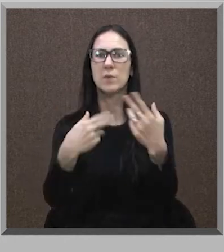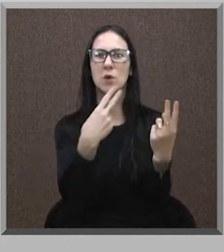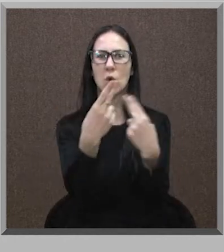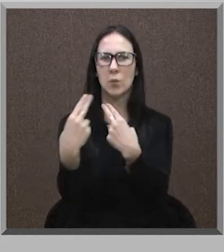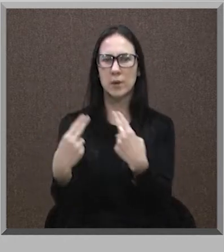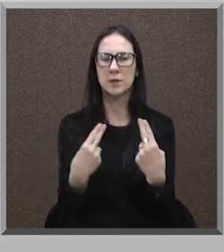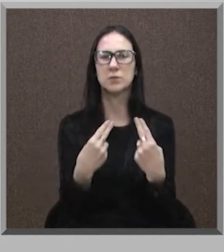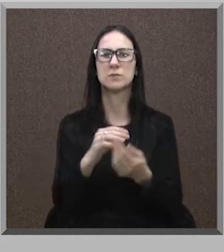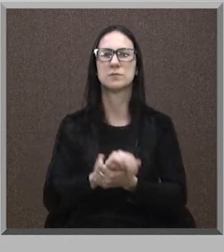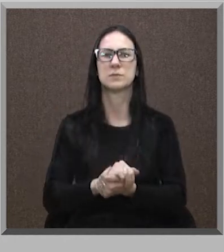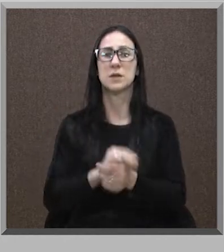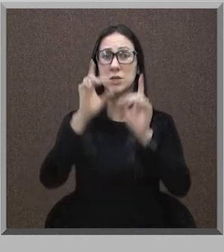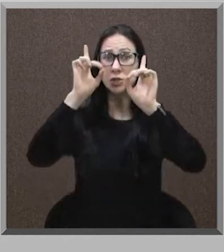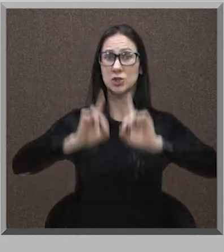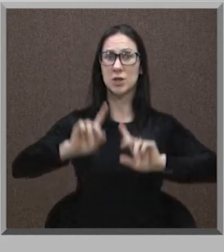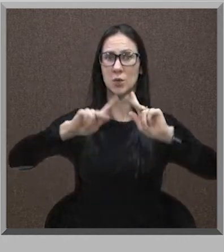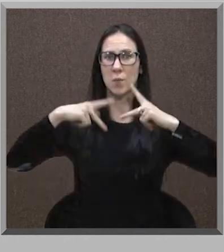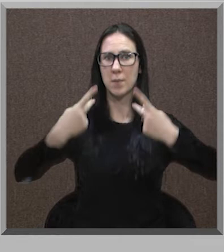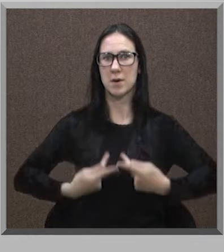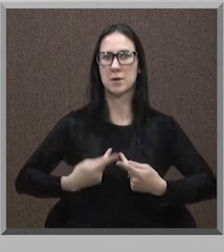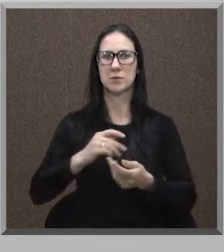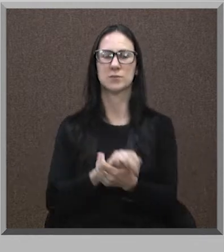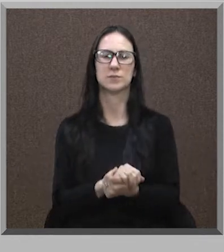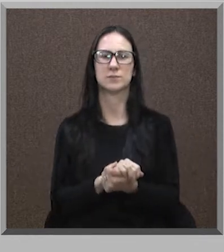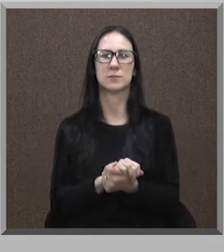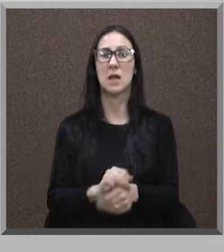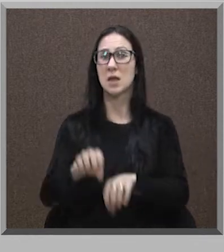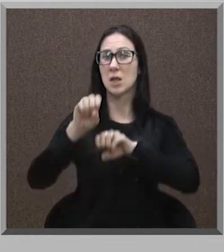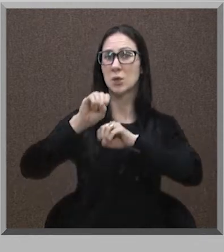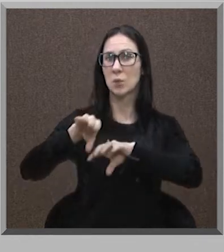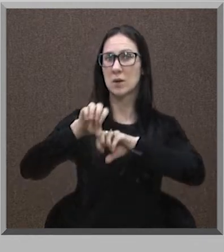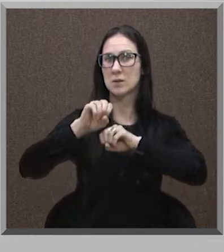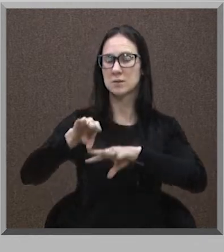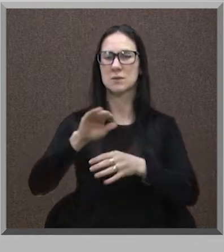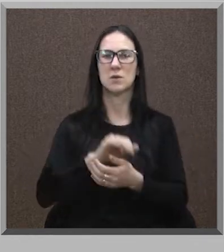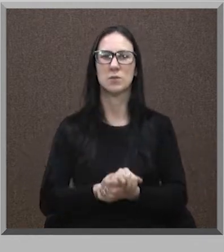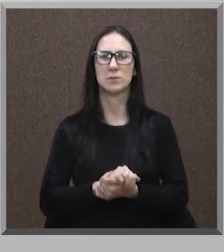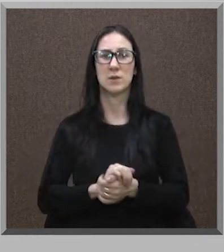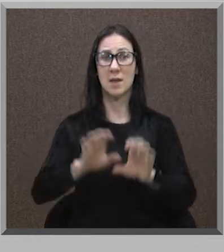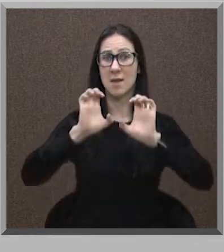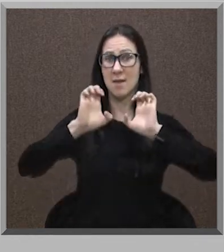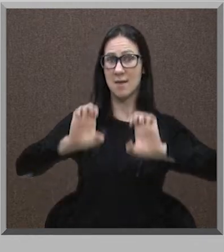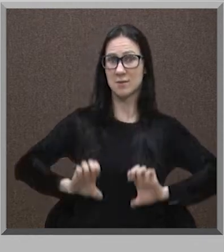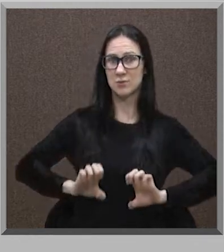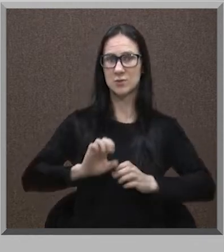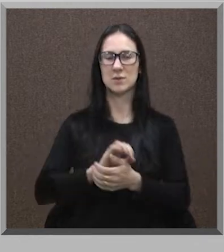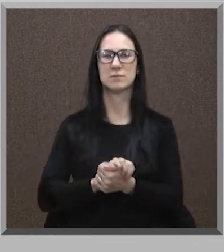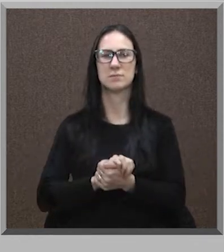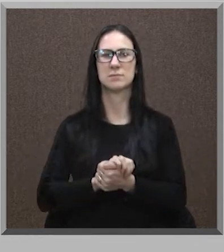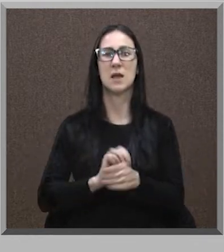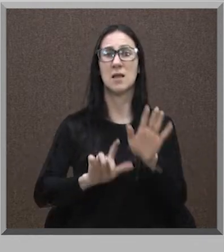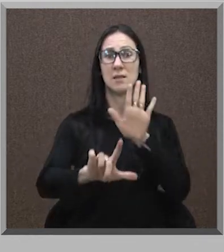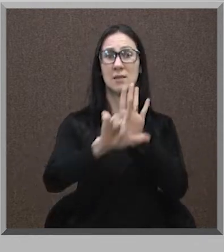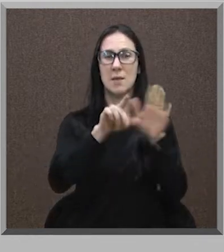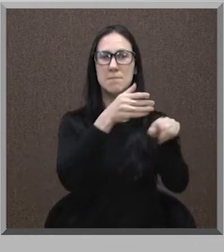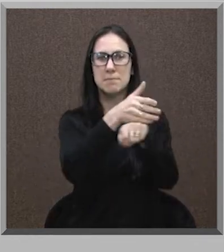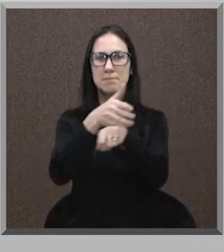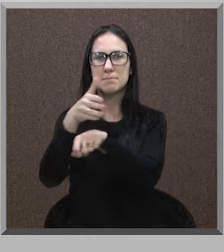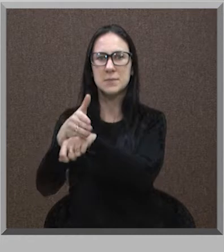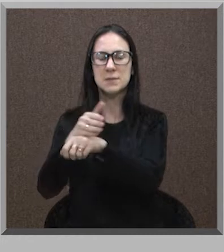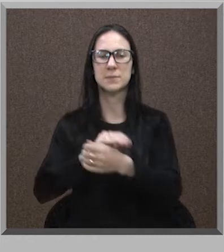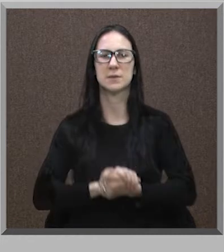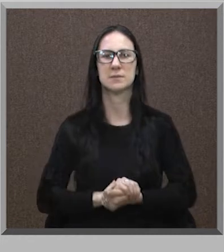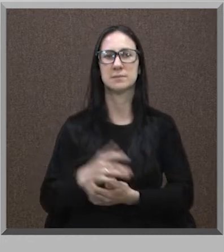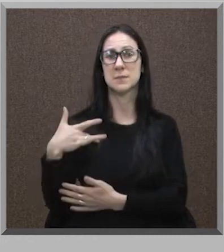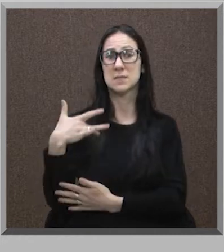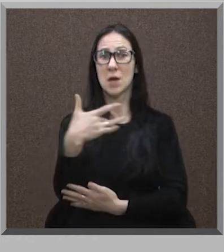de Direitos Humanos, Comissão de Educação, Comissão de Ética, de Legislação Participativa, de Saúde,